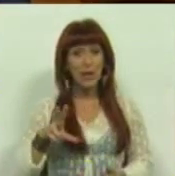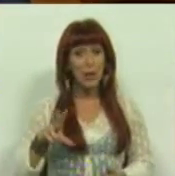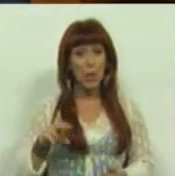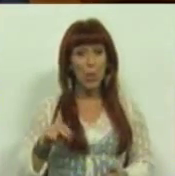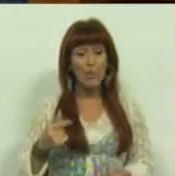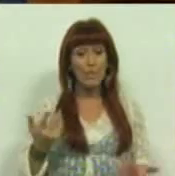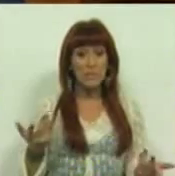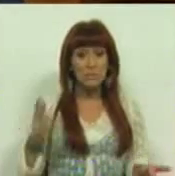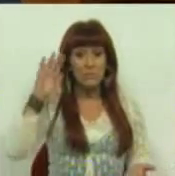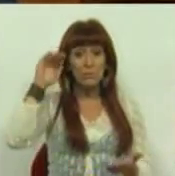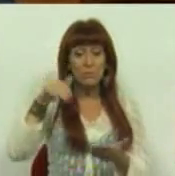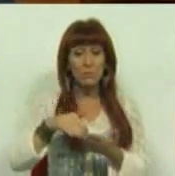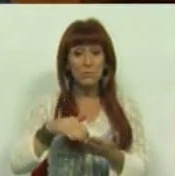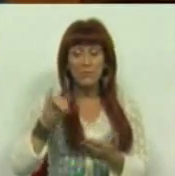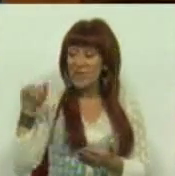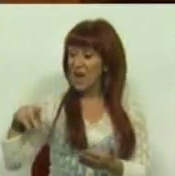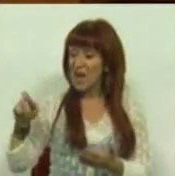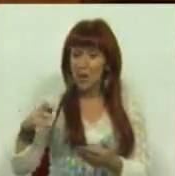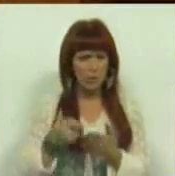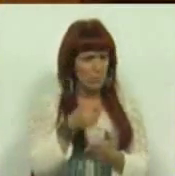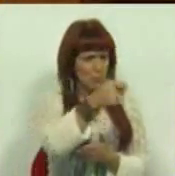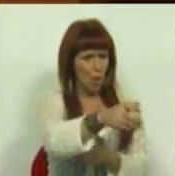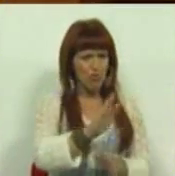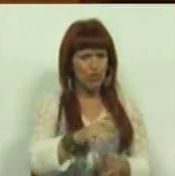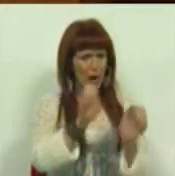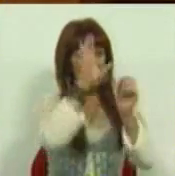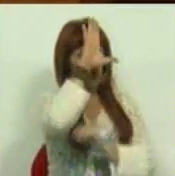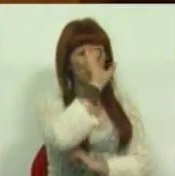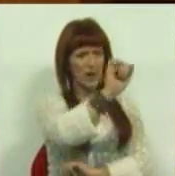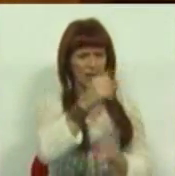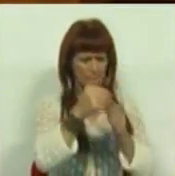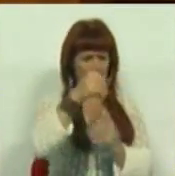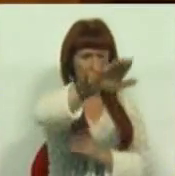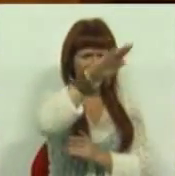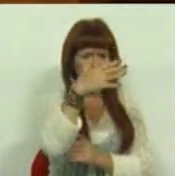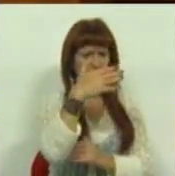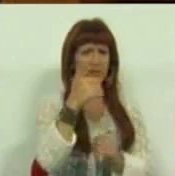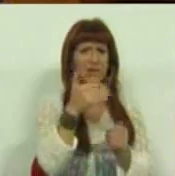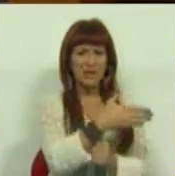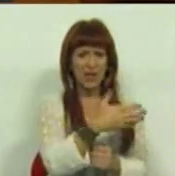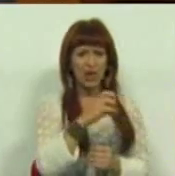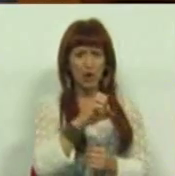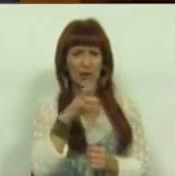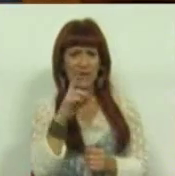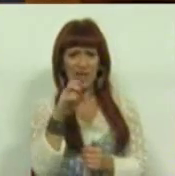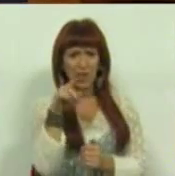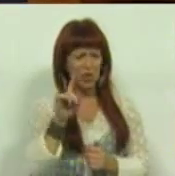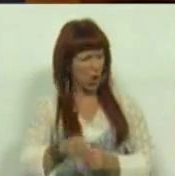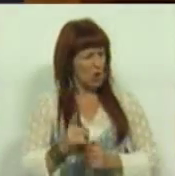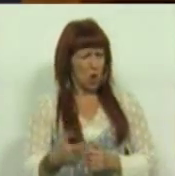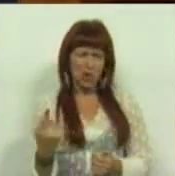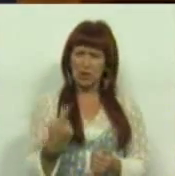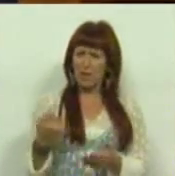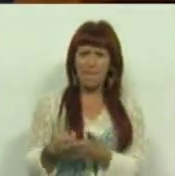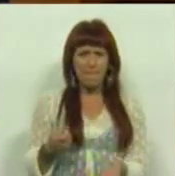novembro. Resultado, a Inês já entregou ao Estado mais 186 € do que aquilo